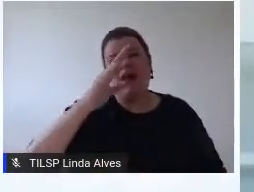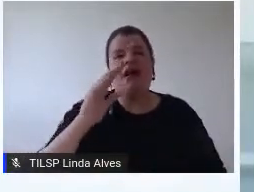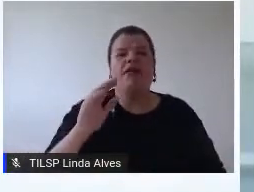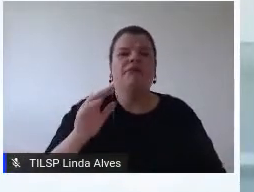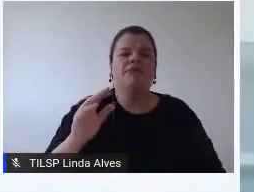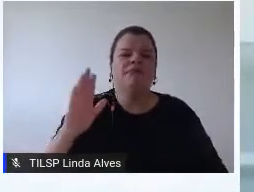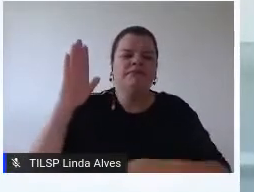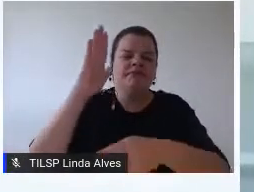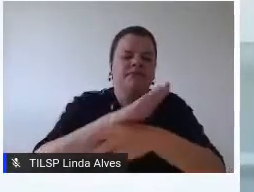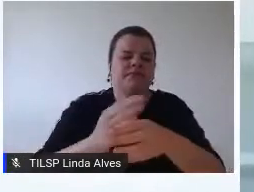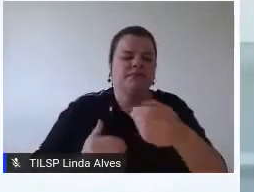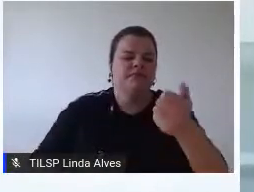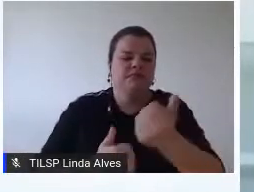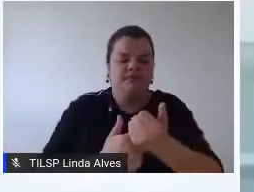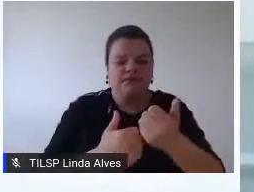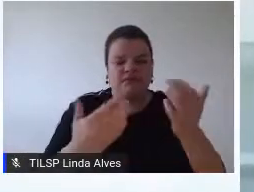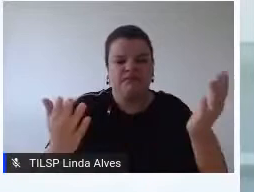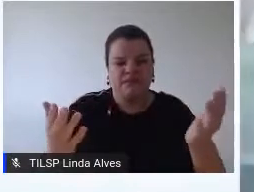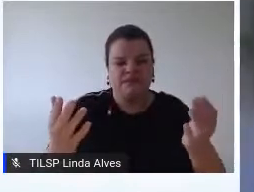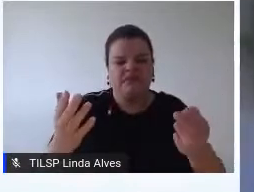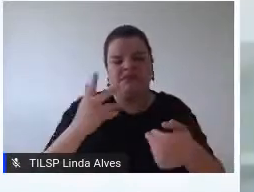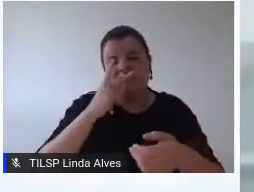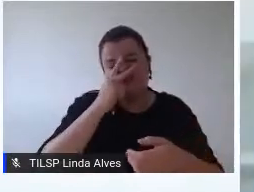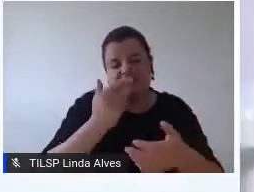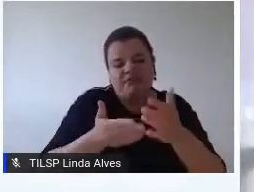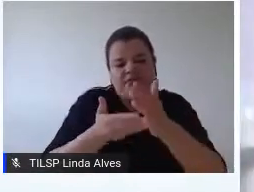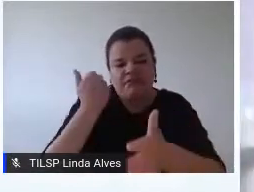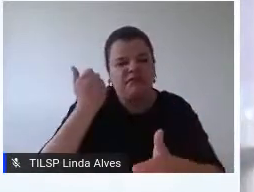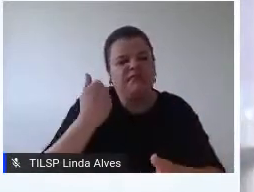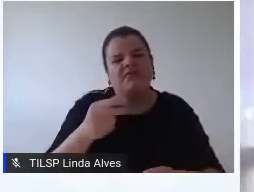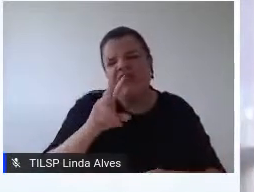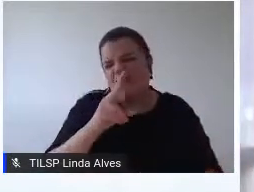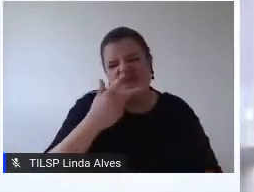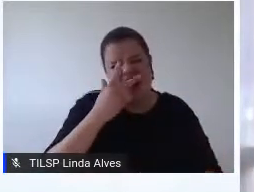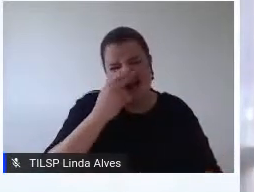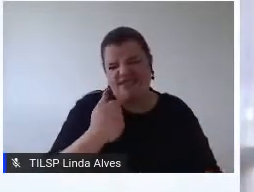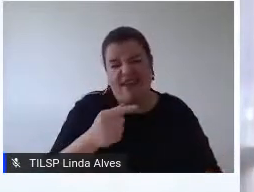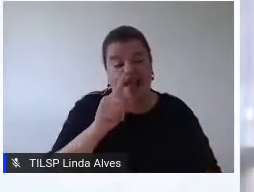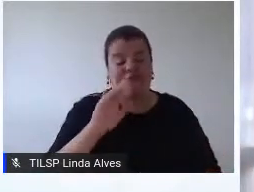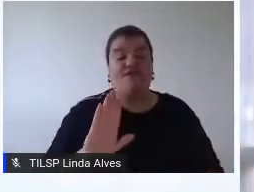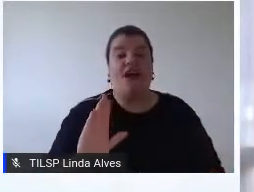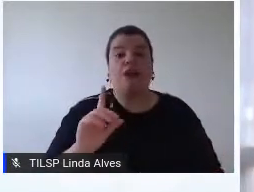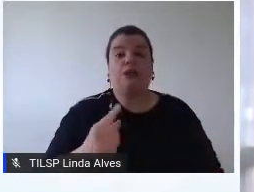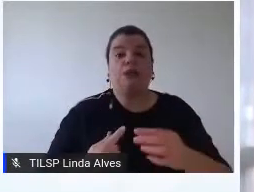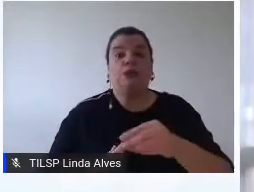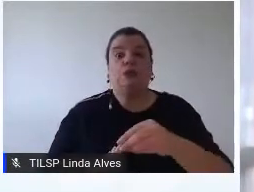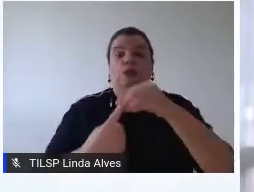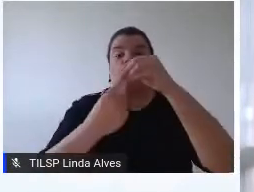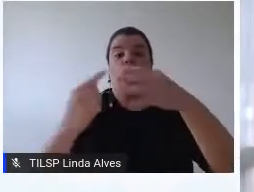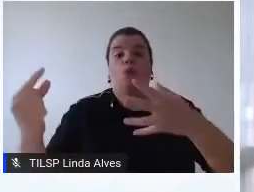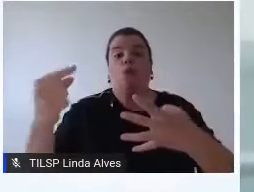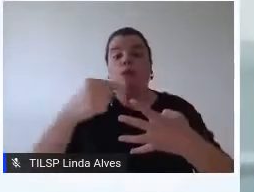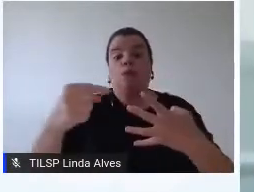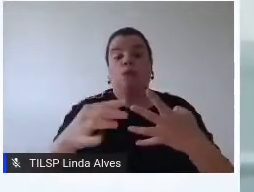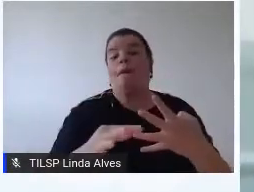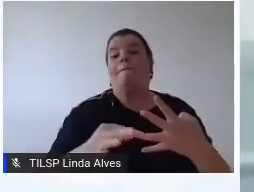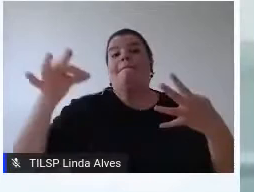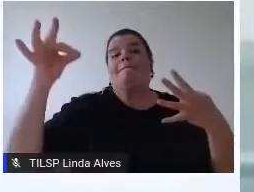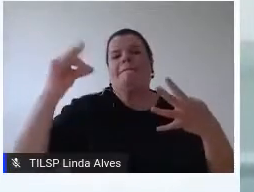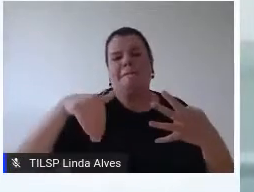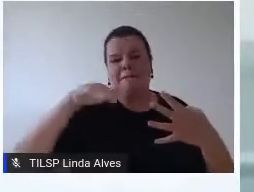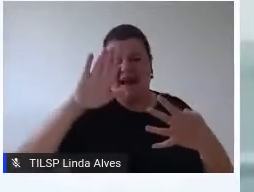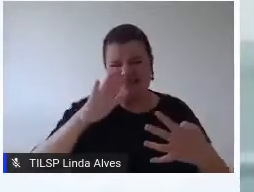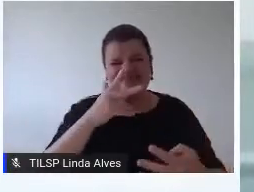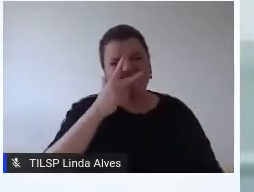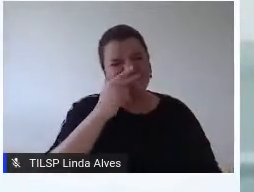Então, é quase que excluí-lo desse rol. Entendi. Nomes que pode ser um dos nomes do